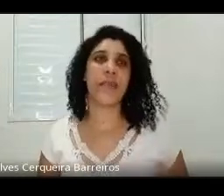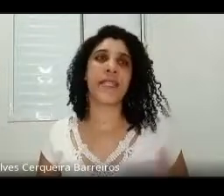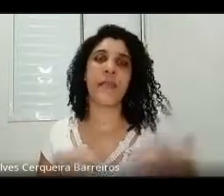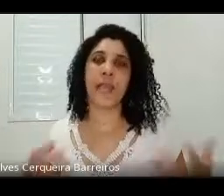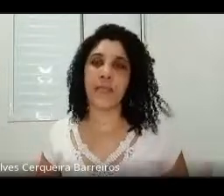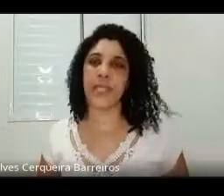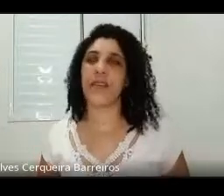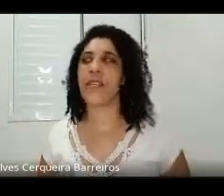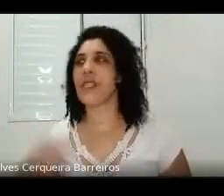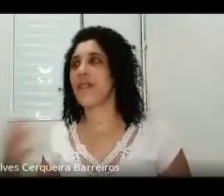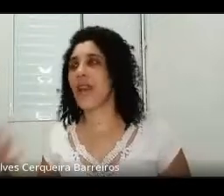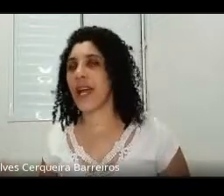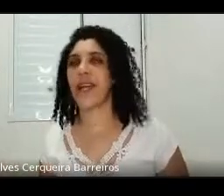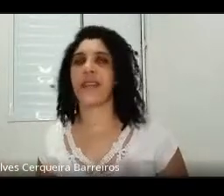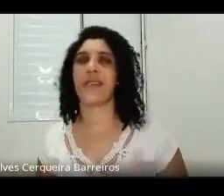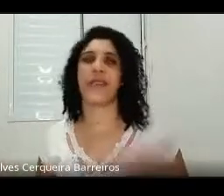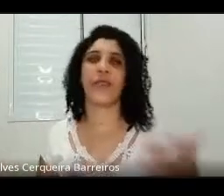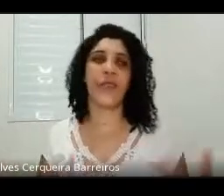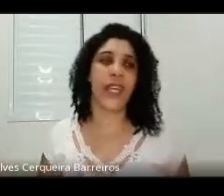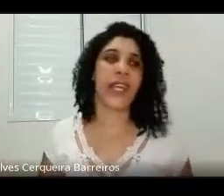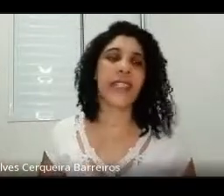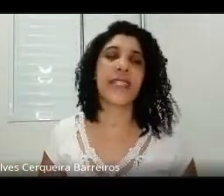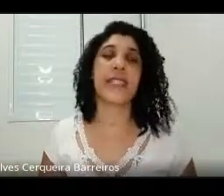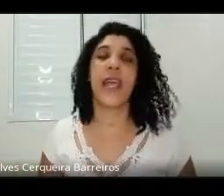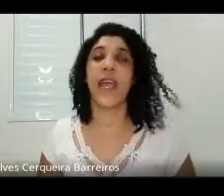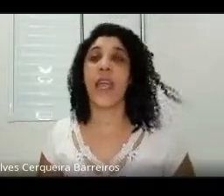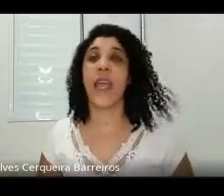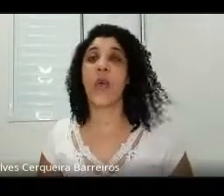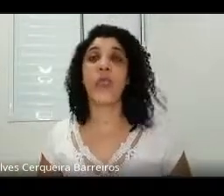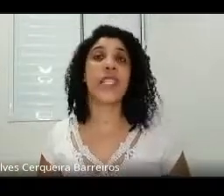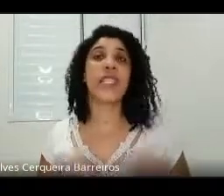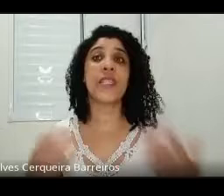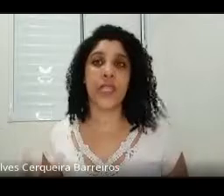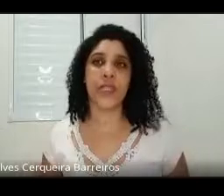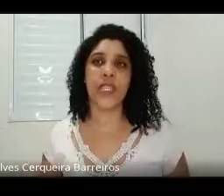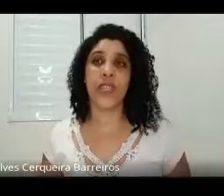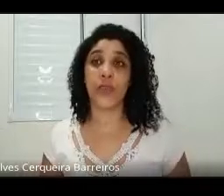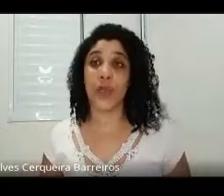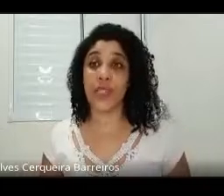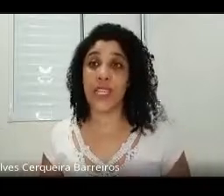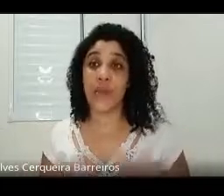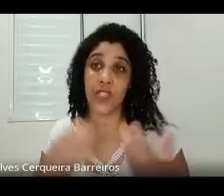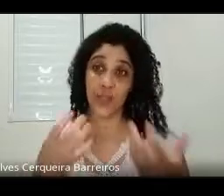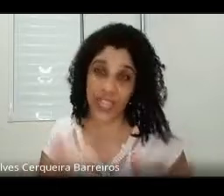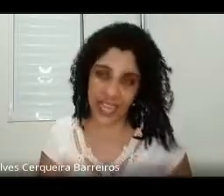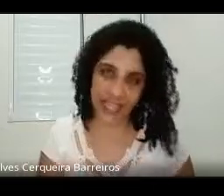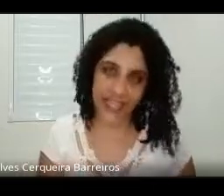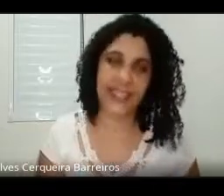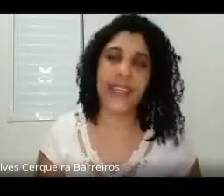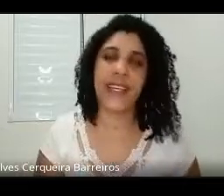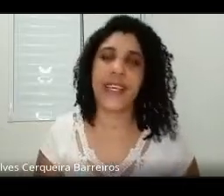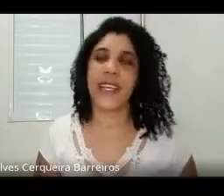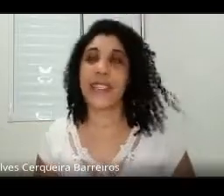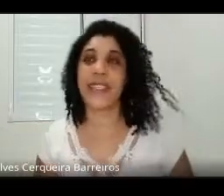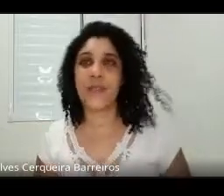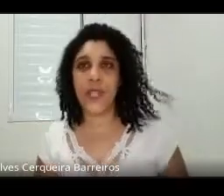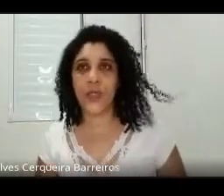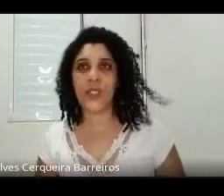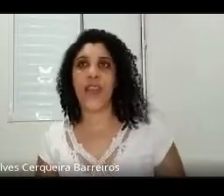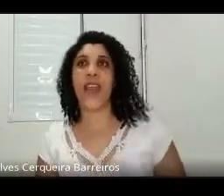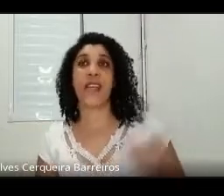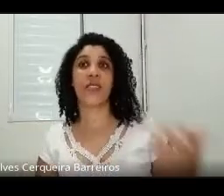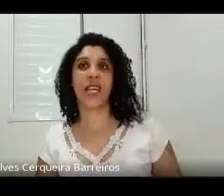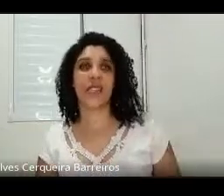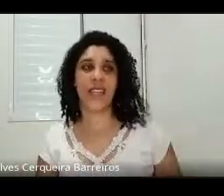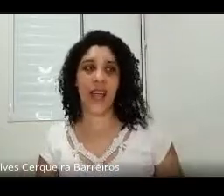vemos, né, percebemos através das falas, das conversas, alguns desses mitos. Então, vamos desmistificar esses